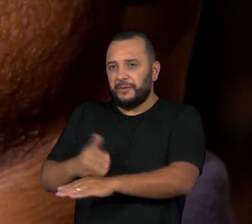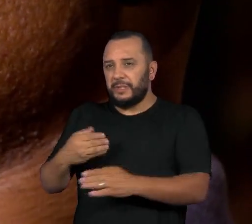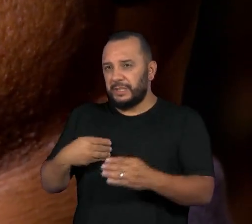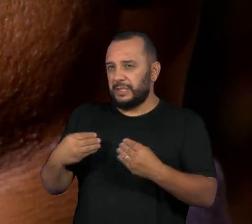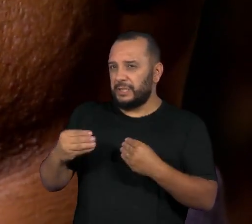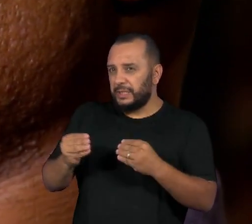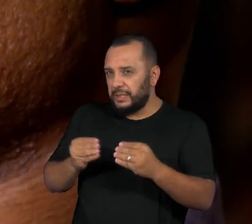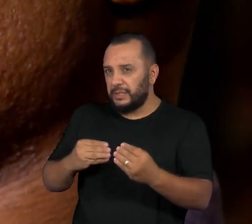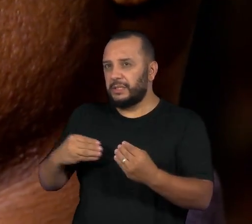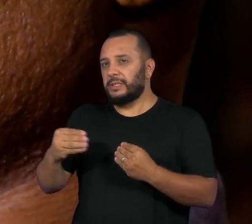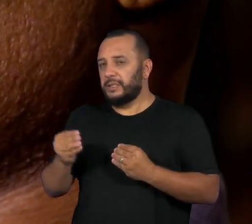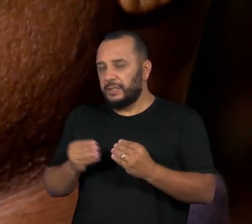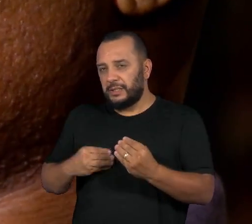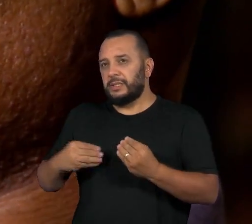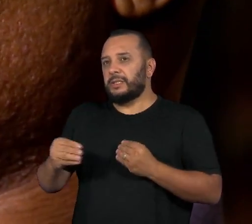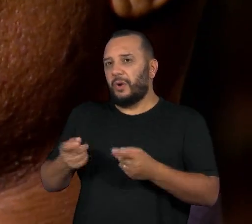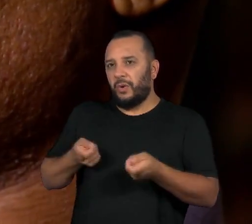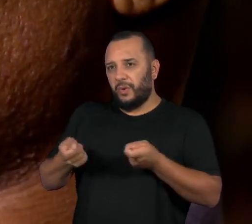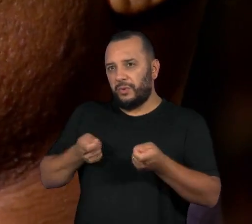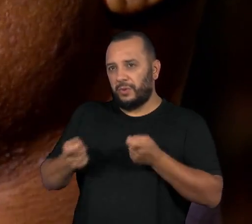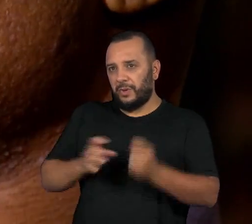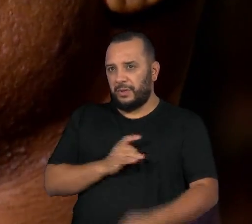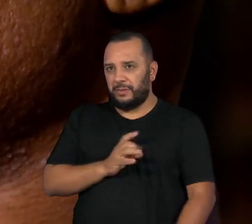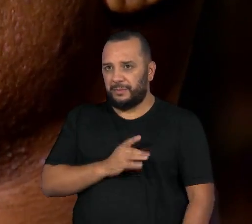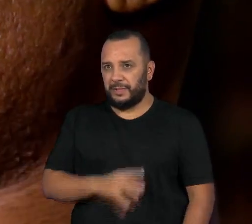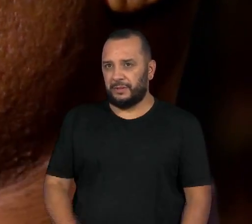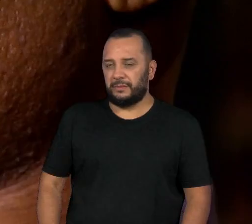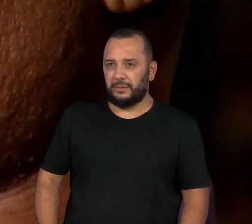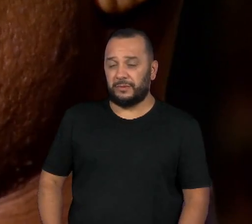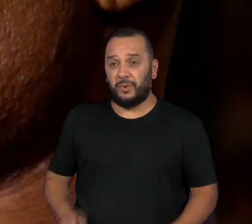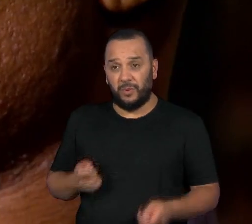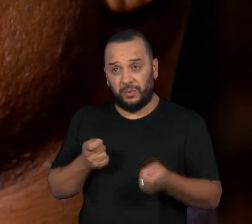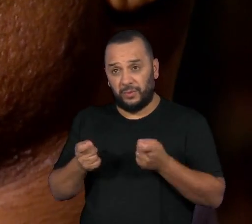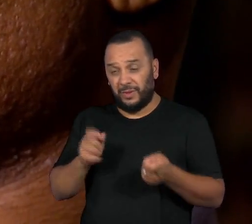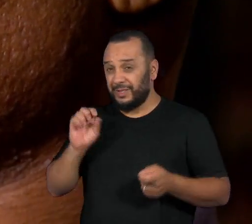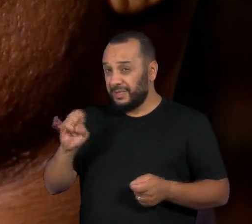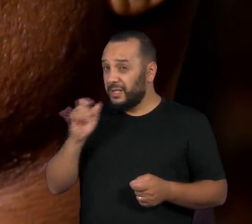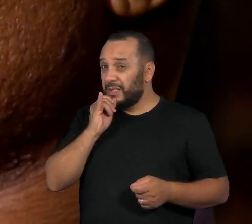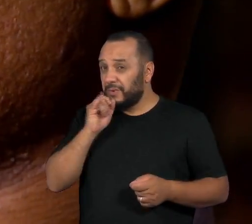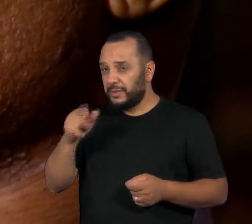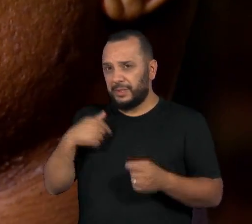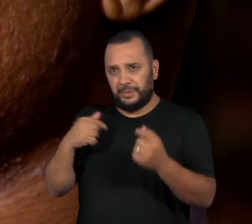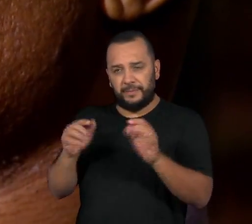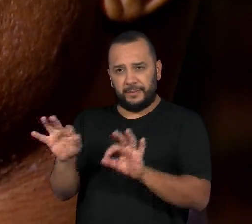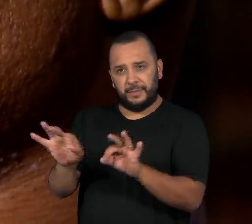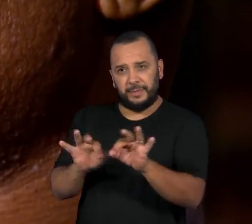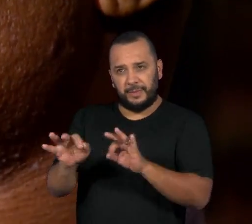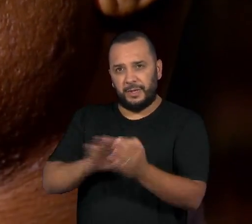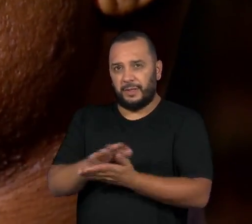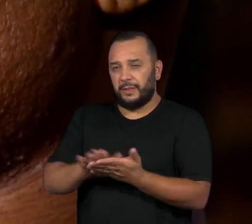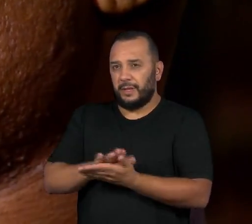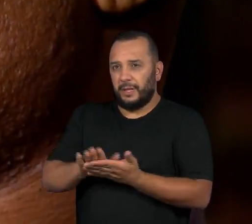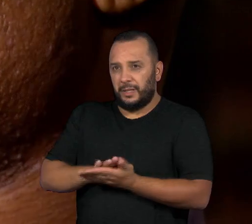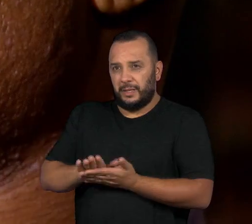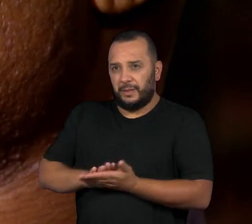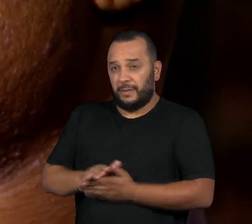Você controla isso. Quando você não está preparado, quando você não